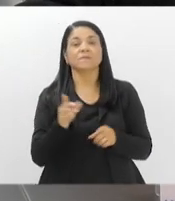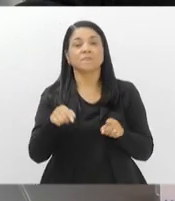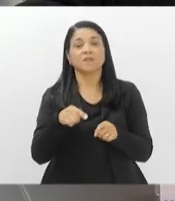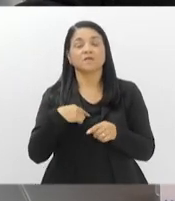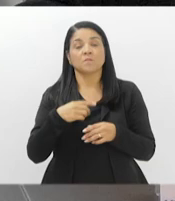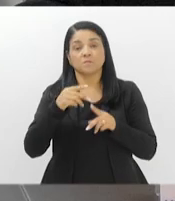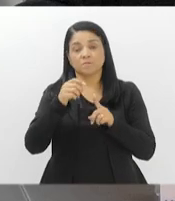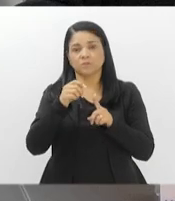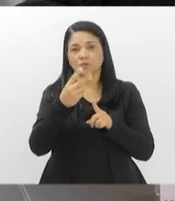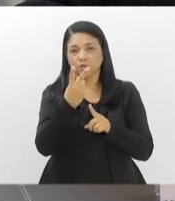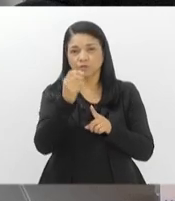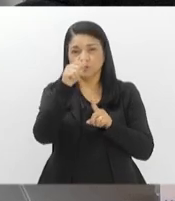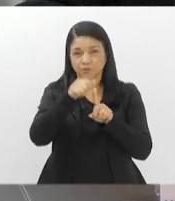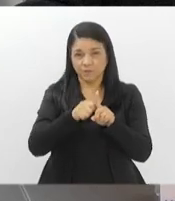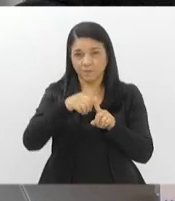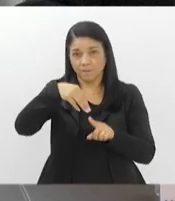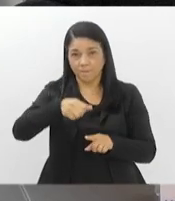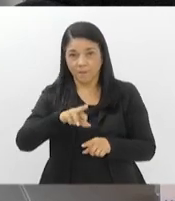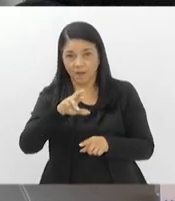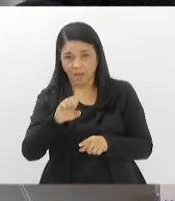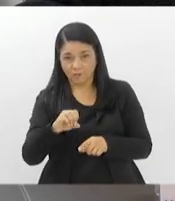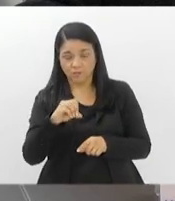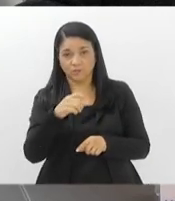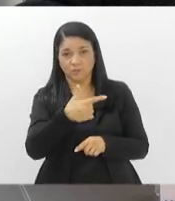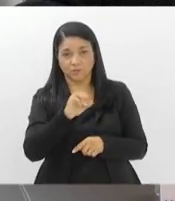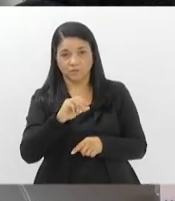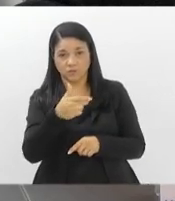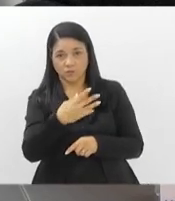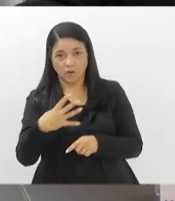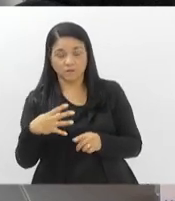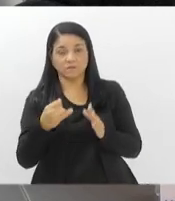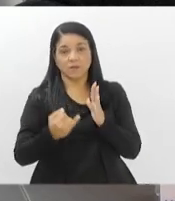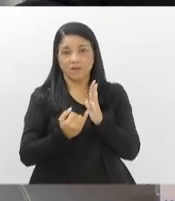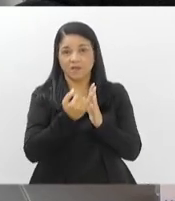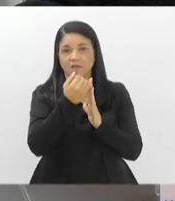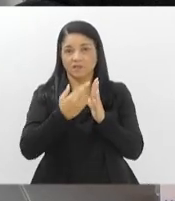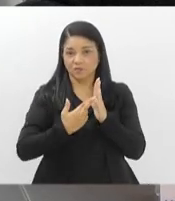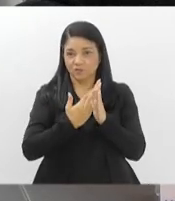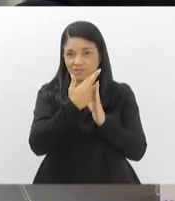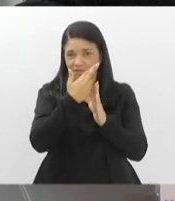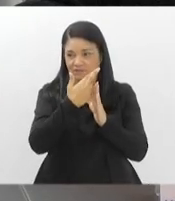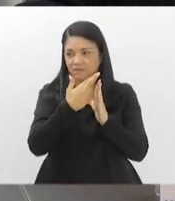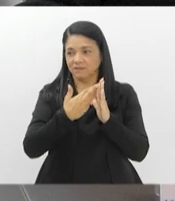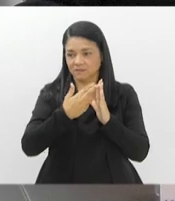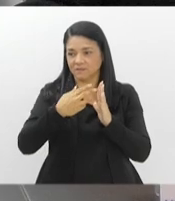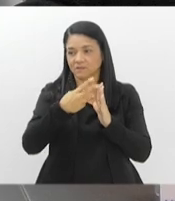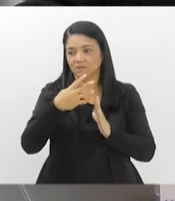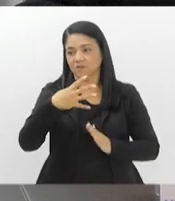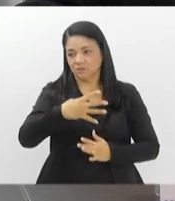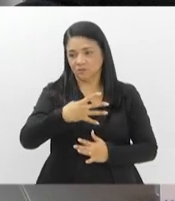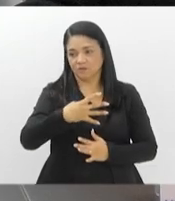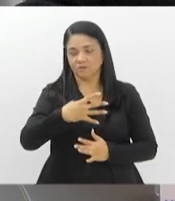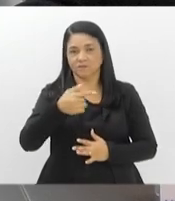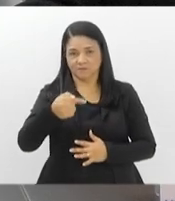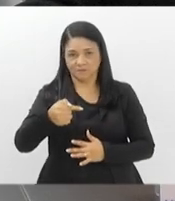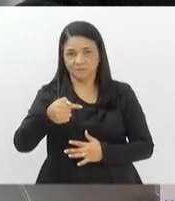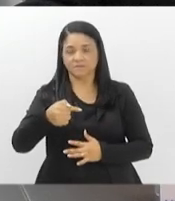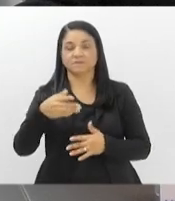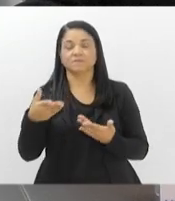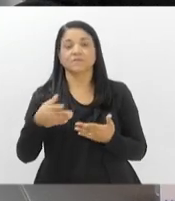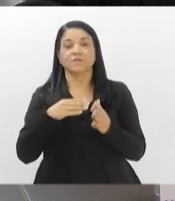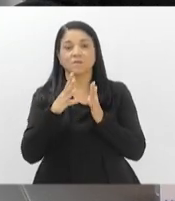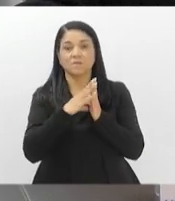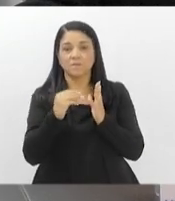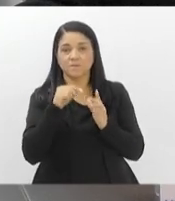24 e que após o devido trâmite deu origem à resolução número 437 de 24 de maio de 2024 nos moldes